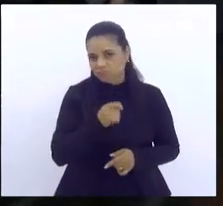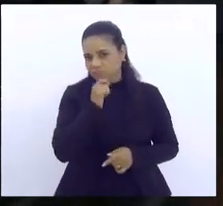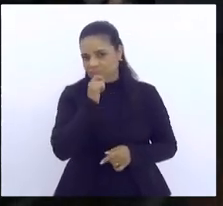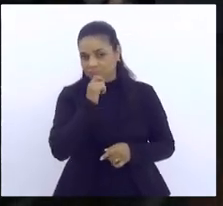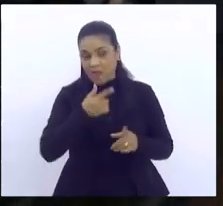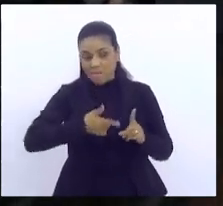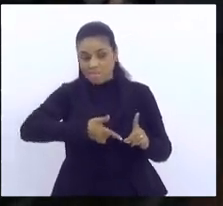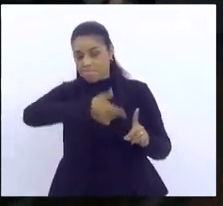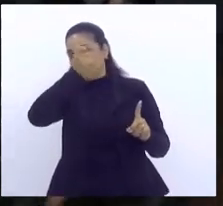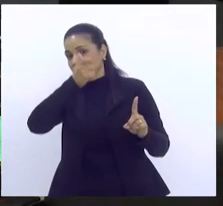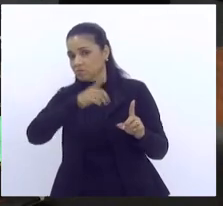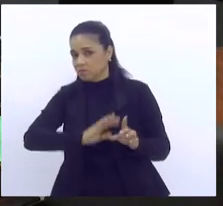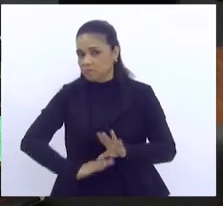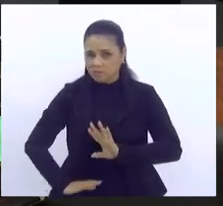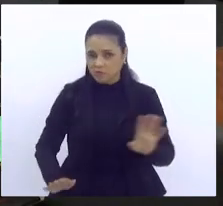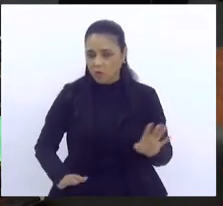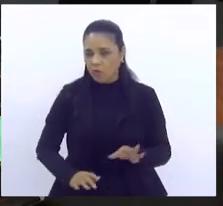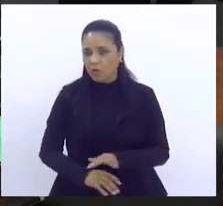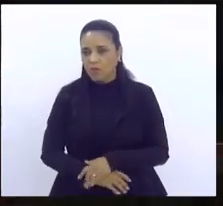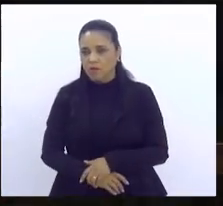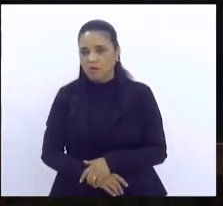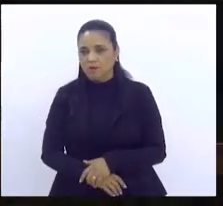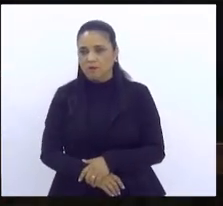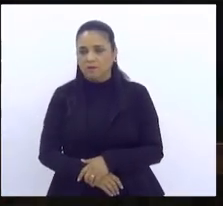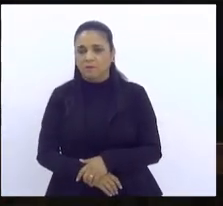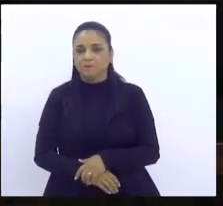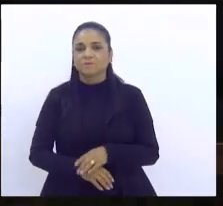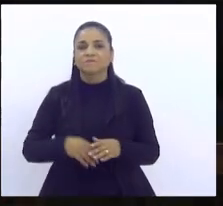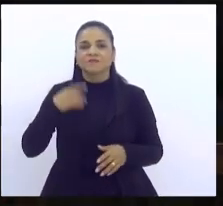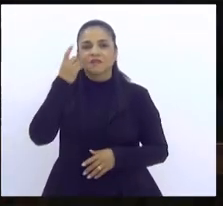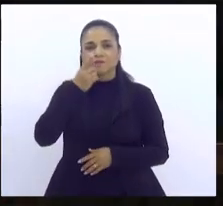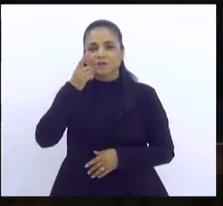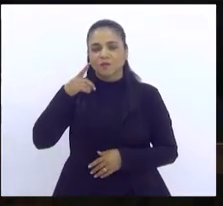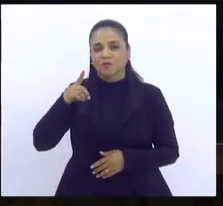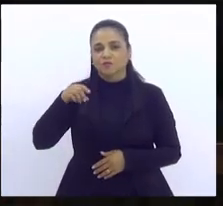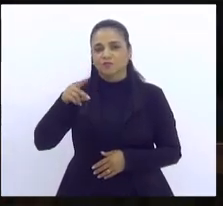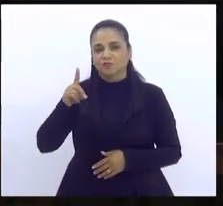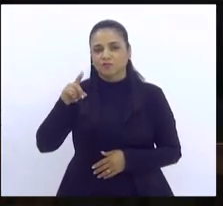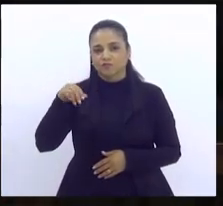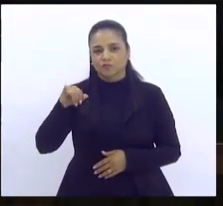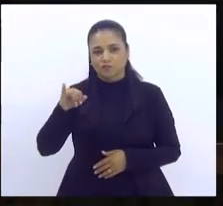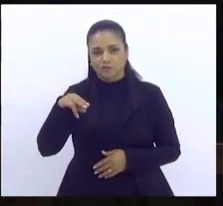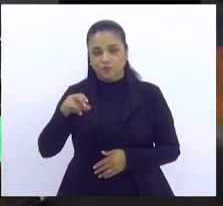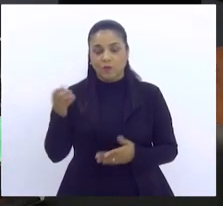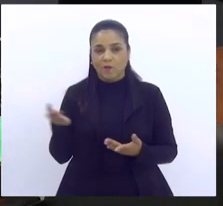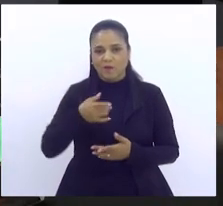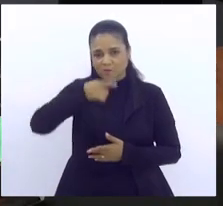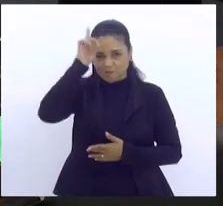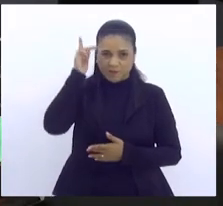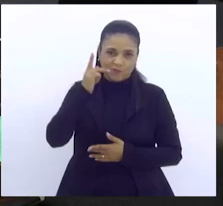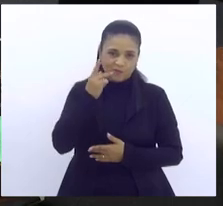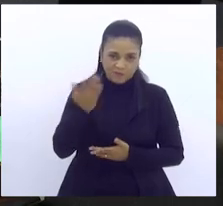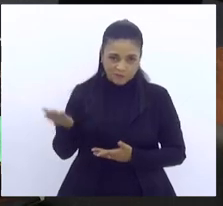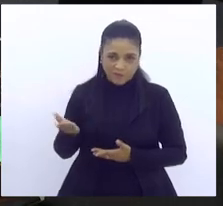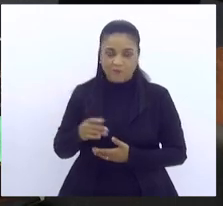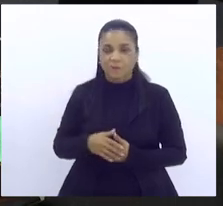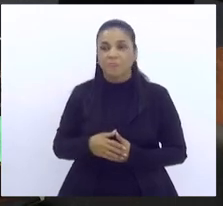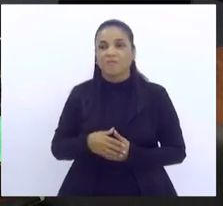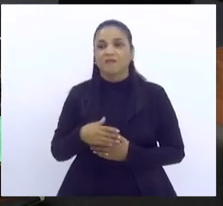direito à bala. Muito obrigado, deputado Marcelo Dino. Com a palavra, o deputado Luiz Paulo. Senhor